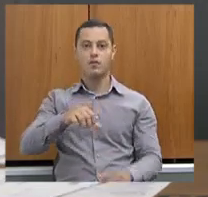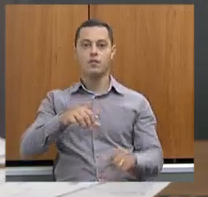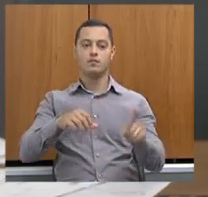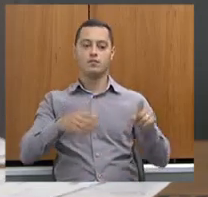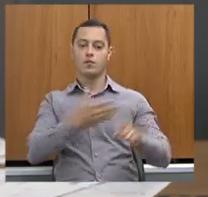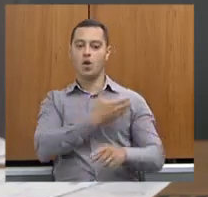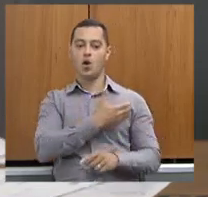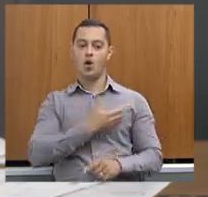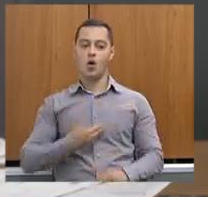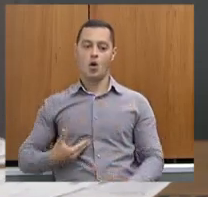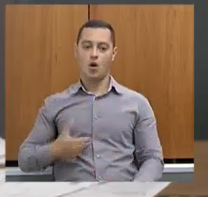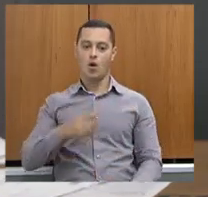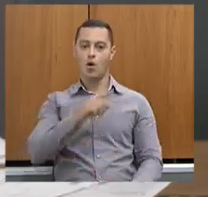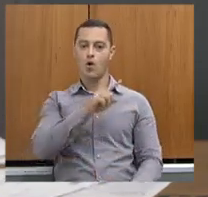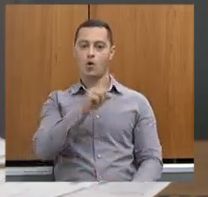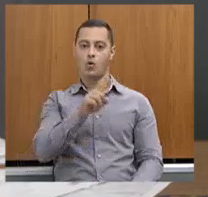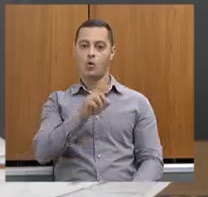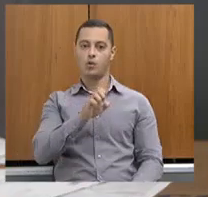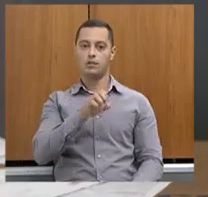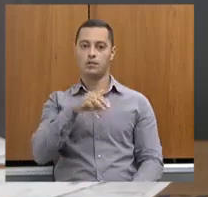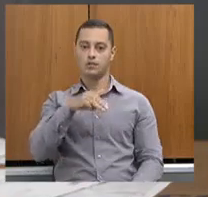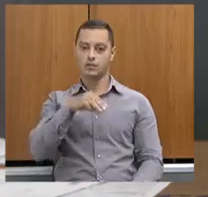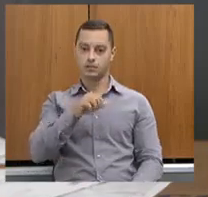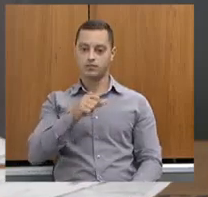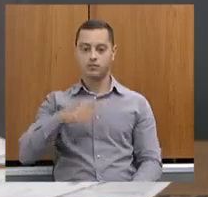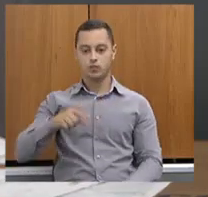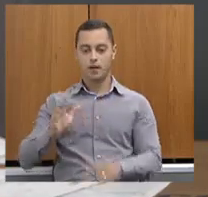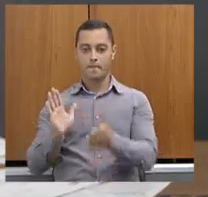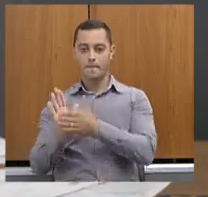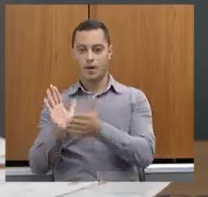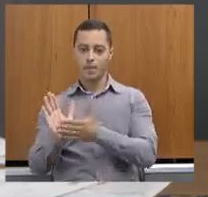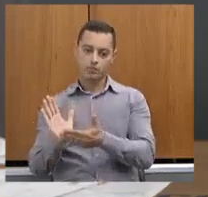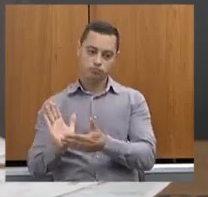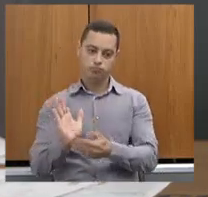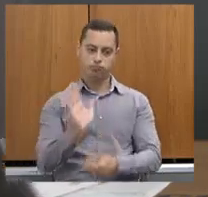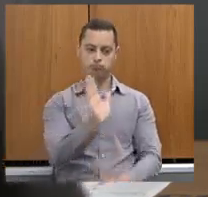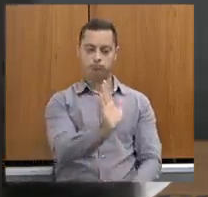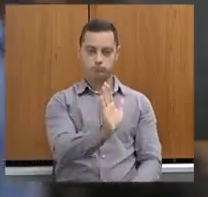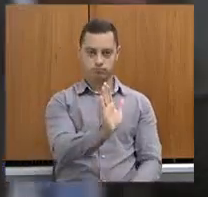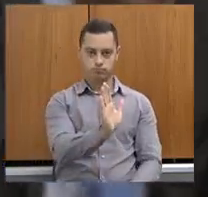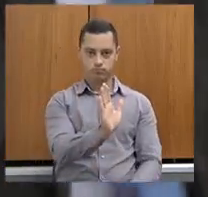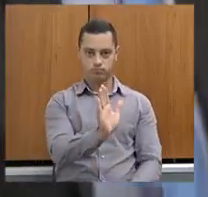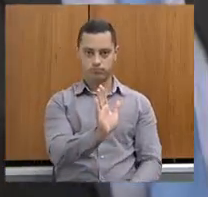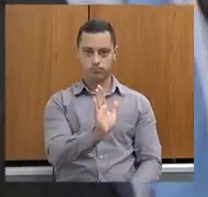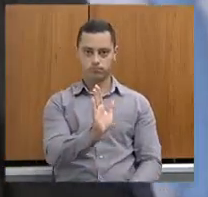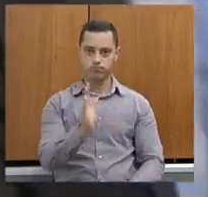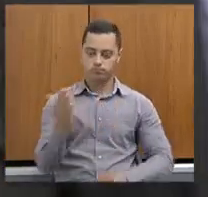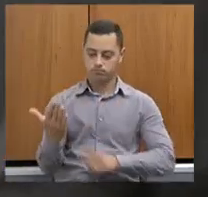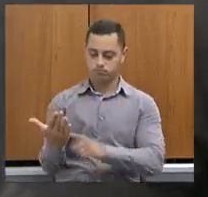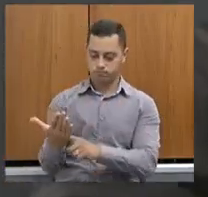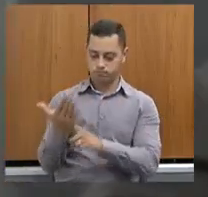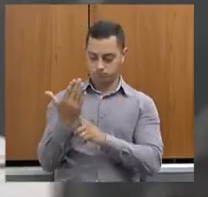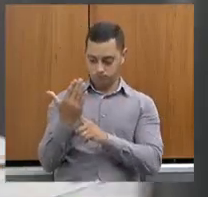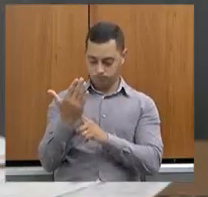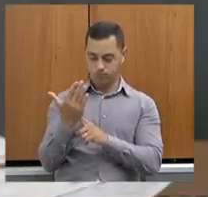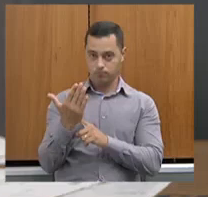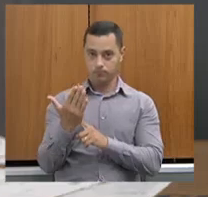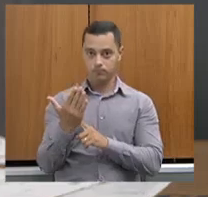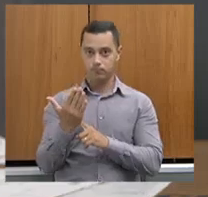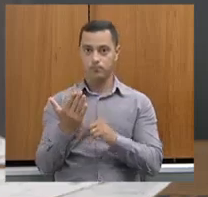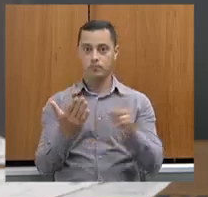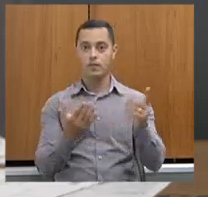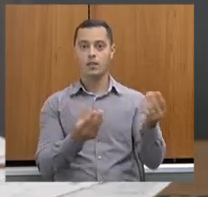o nosso planejamento de expansão para os quatro anos e o governador eles nos deu a